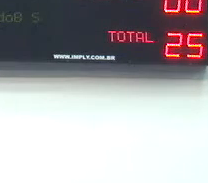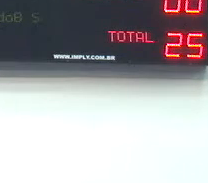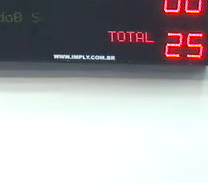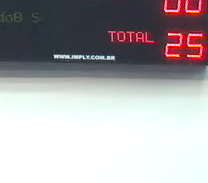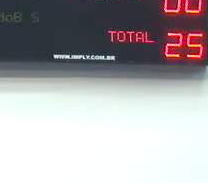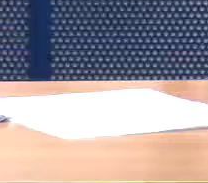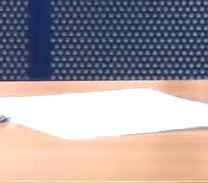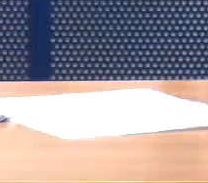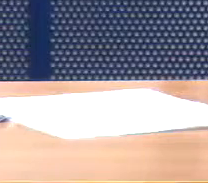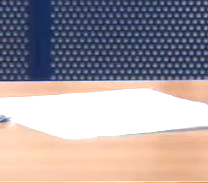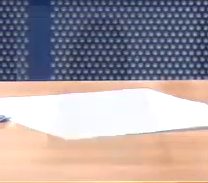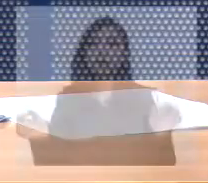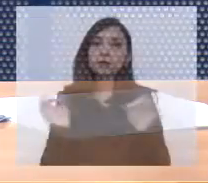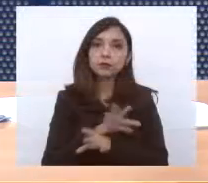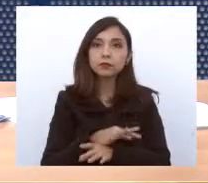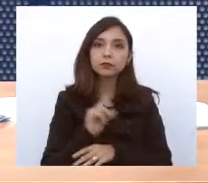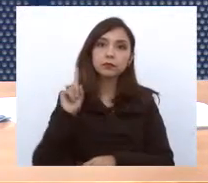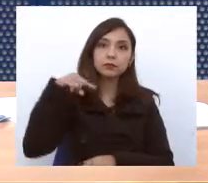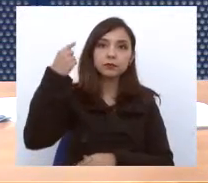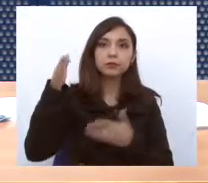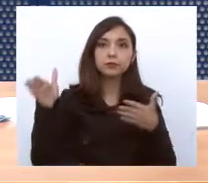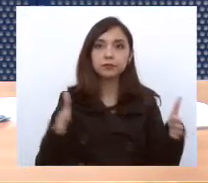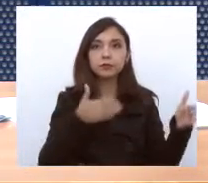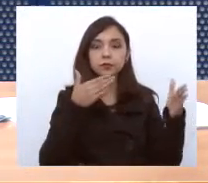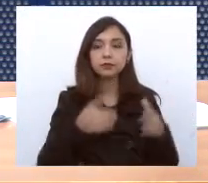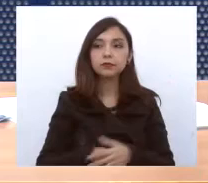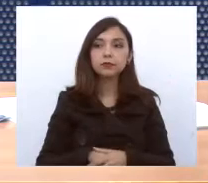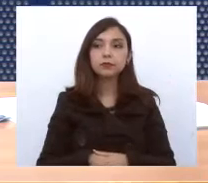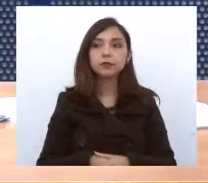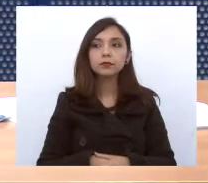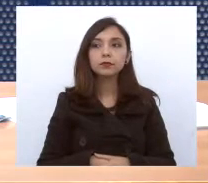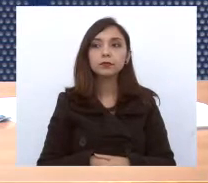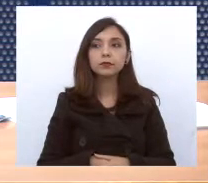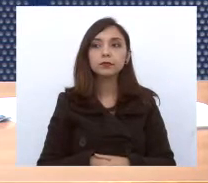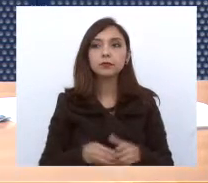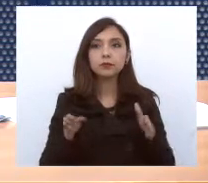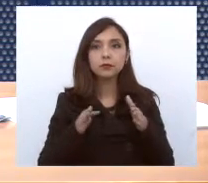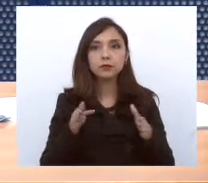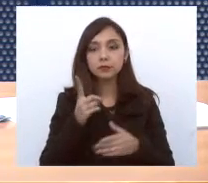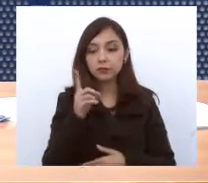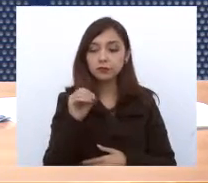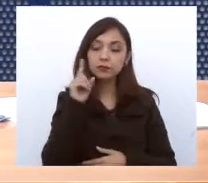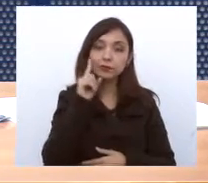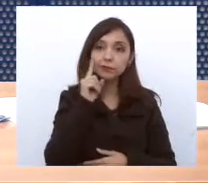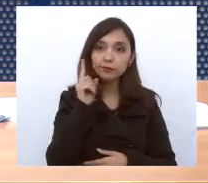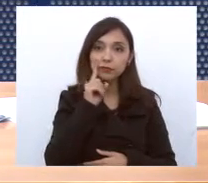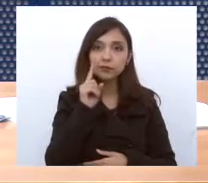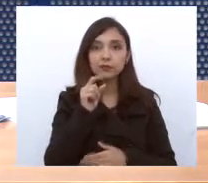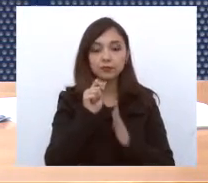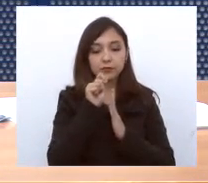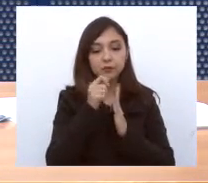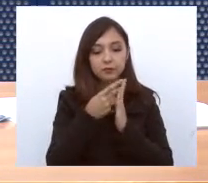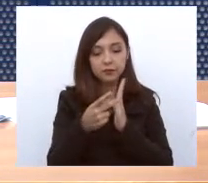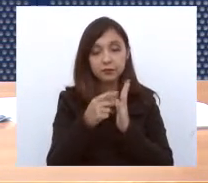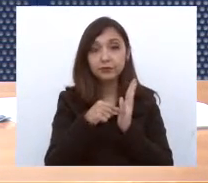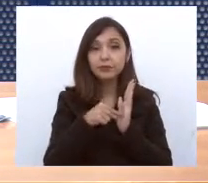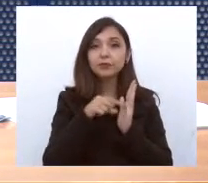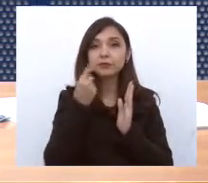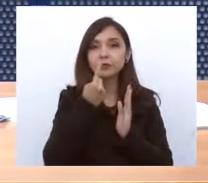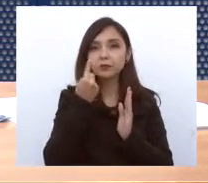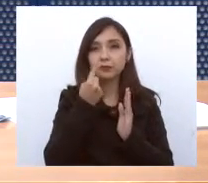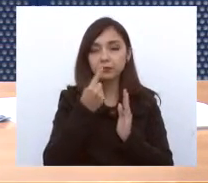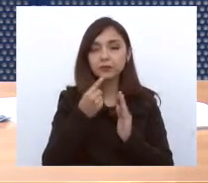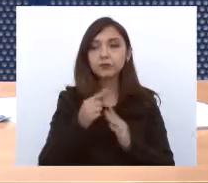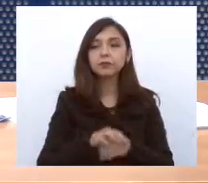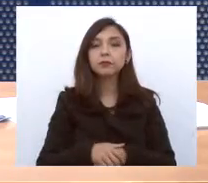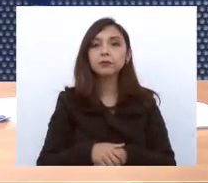Encerrada a votação, aprovado para a ordem do dia da próxima sessão. Observado o intervalo mínimo de 10 dias previsto no parágrafo 1º do artigo 35 da Lei Orgânica